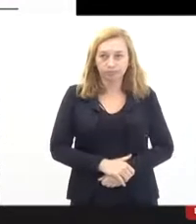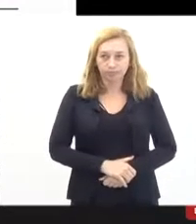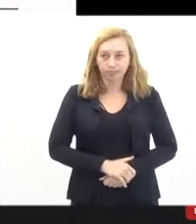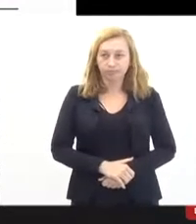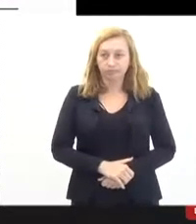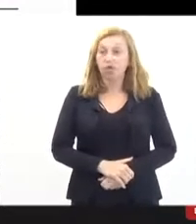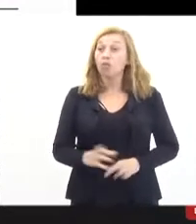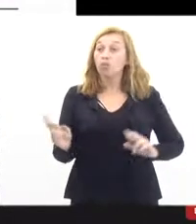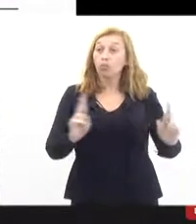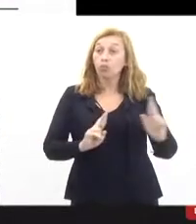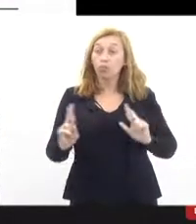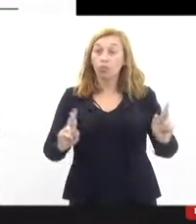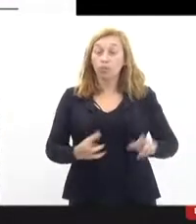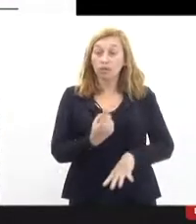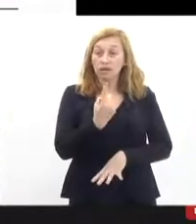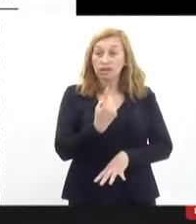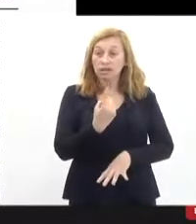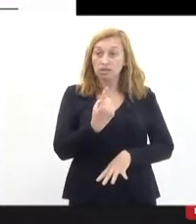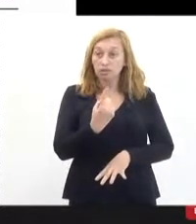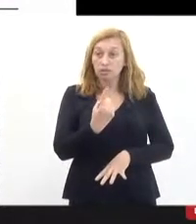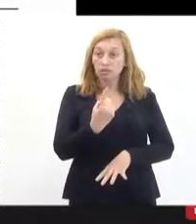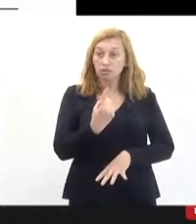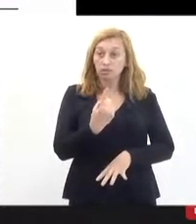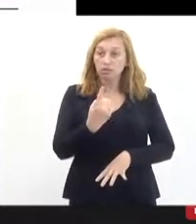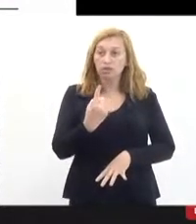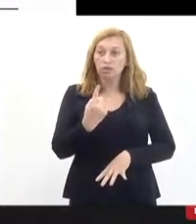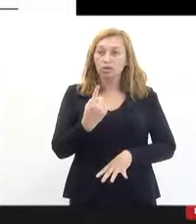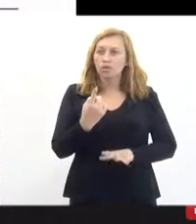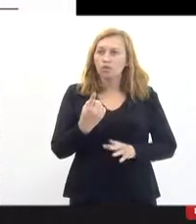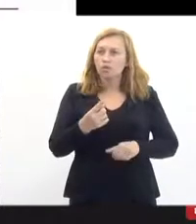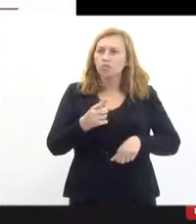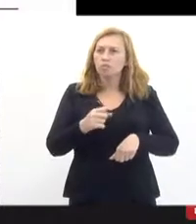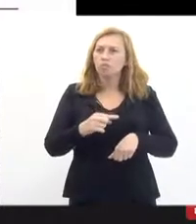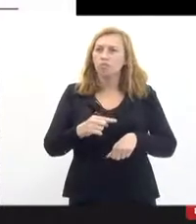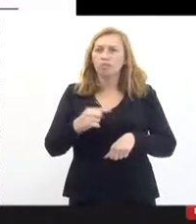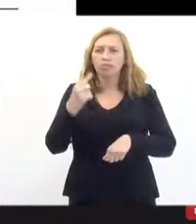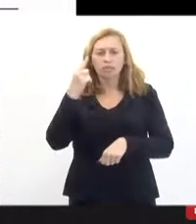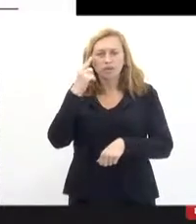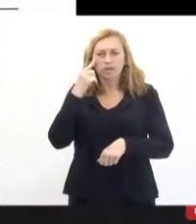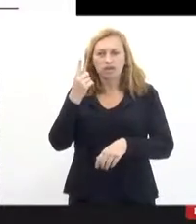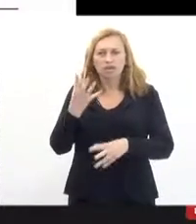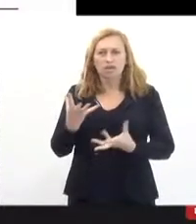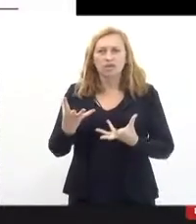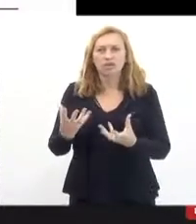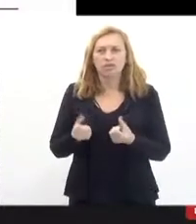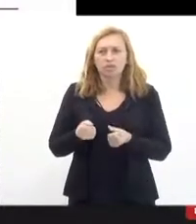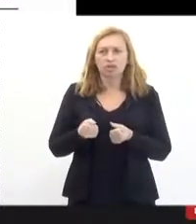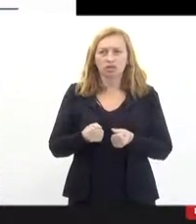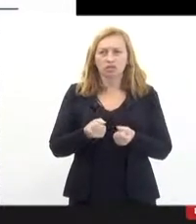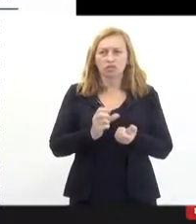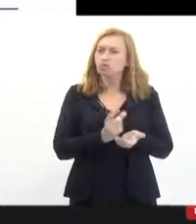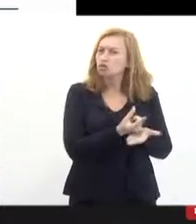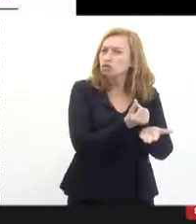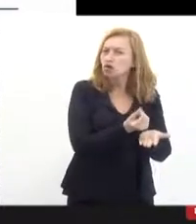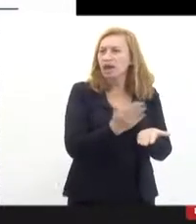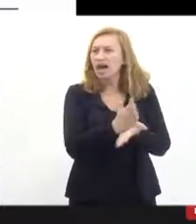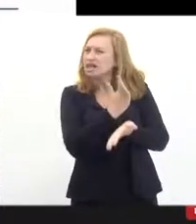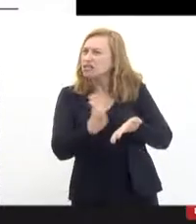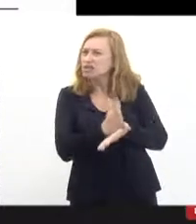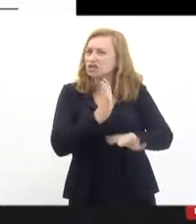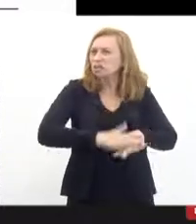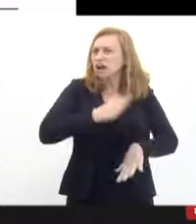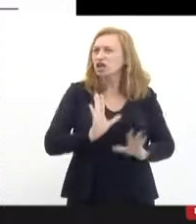em relação à expectativa de recebimento desses créditos. Aqui a gente pode ver que a gente tem, às vezes, mais